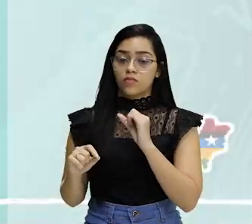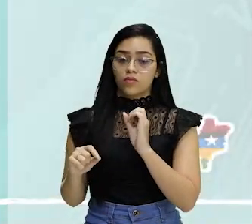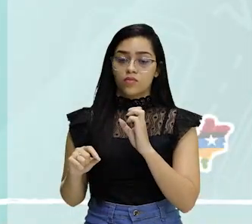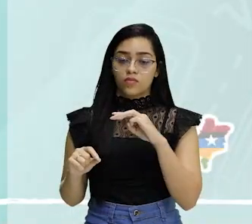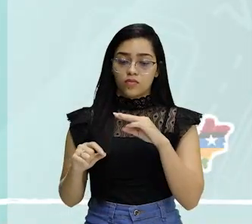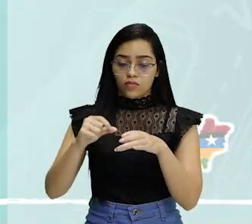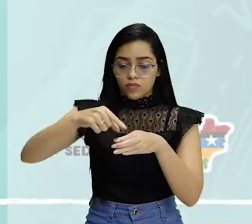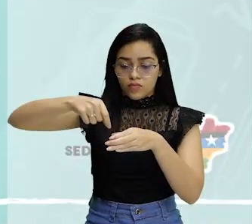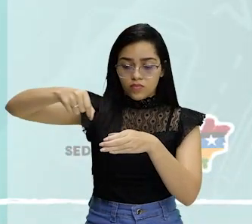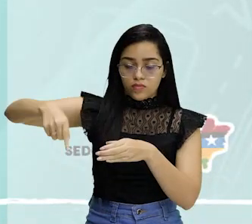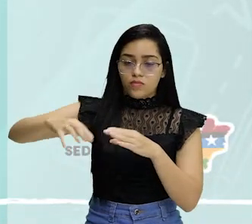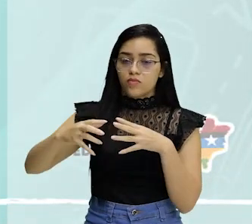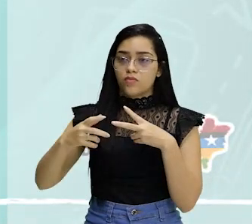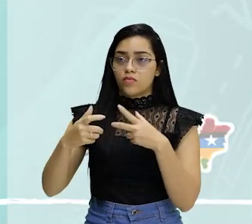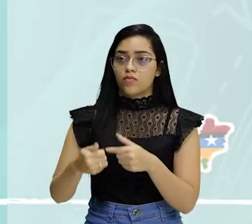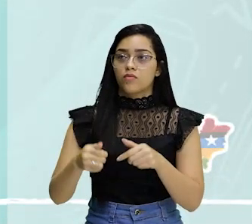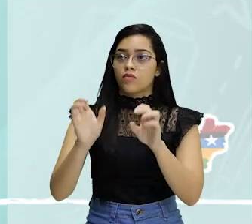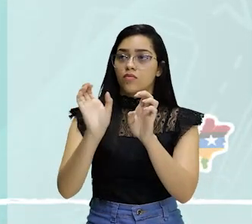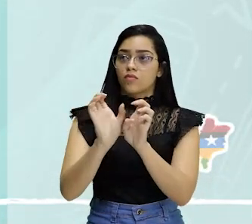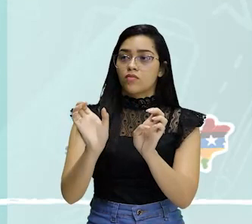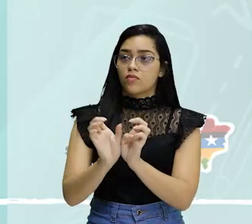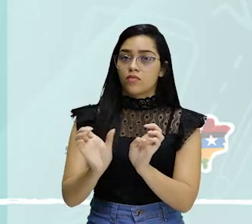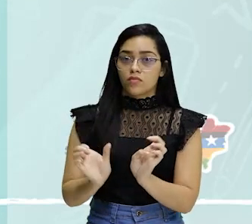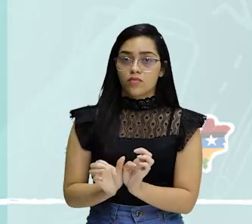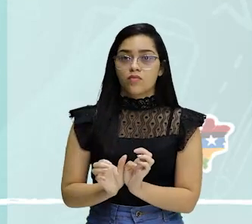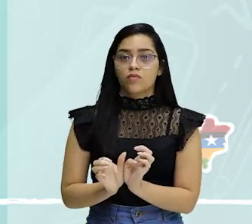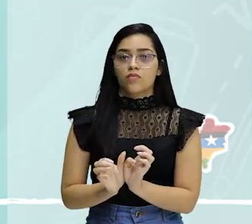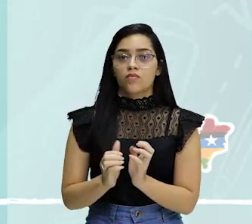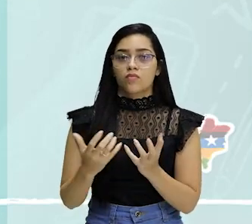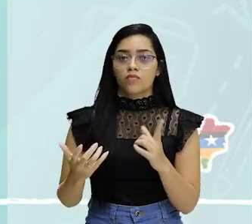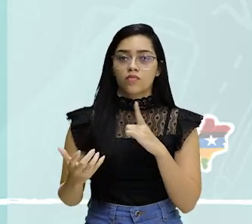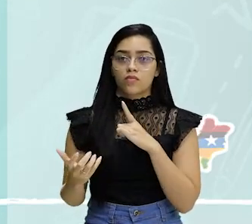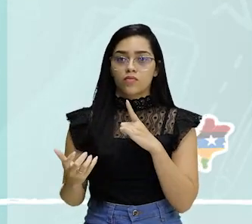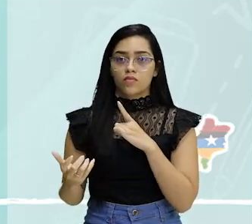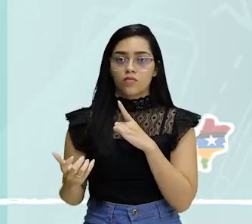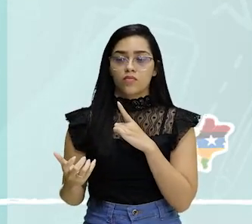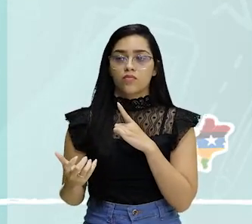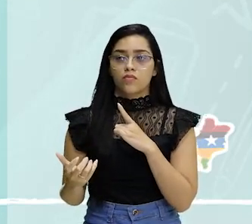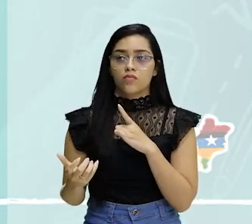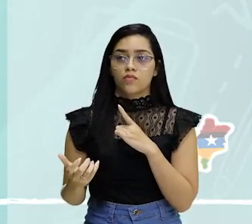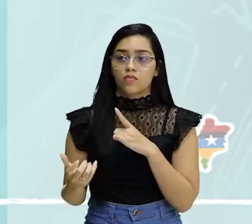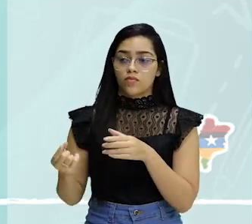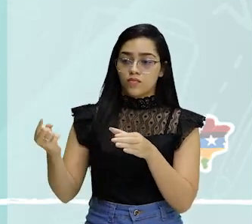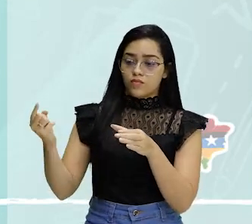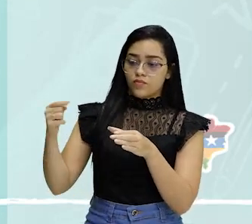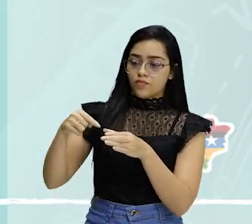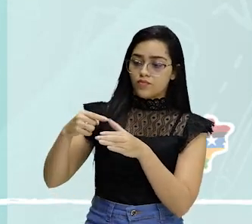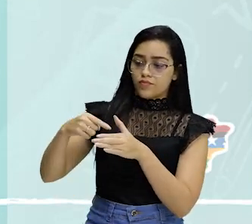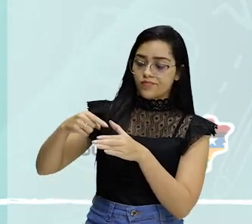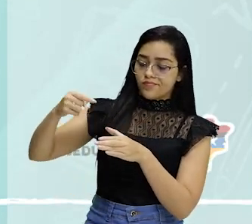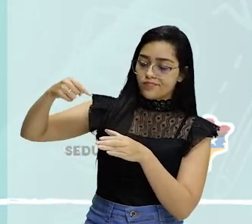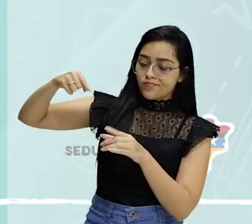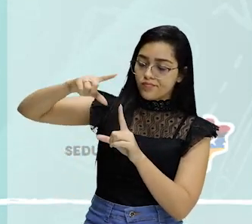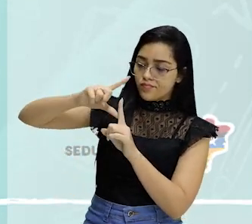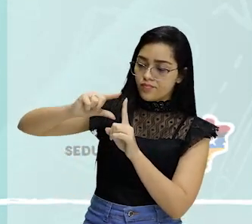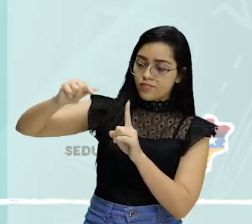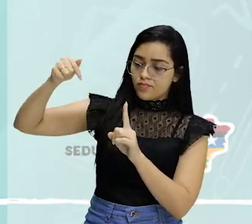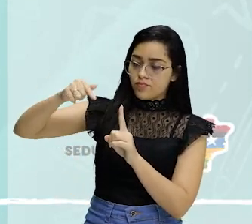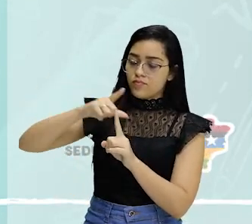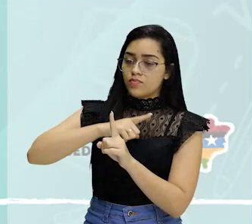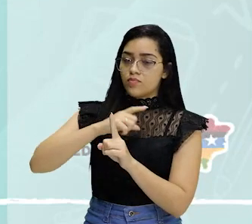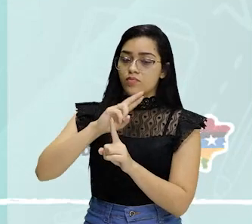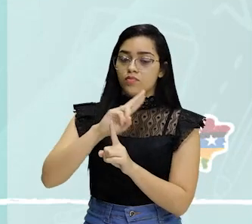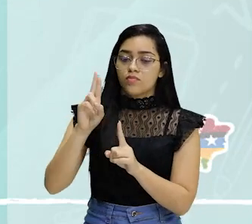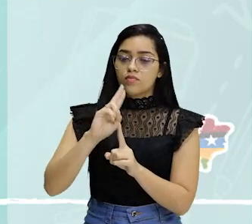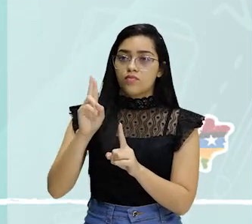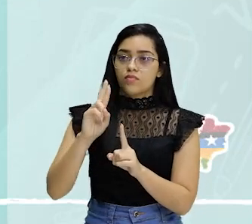semente. Então, toda essa estrutura aqui, ó, do esporófilo, que no interior dele tem o megagametófito, ele vai